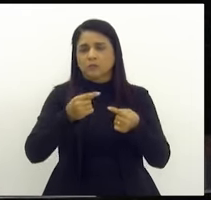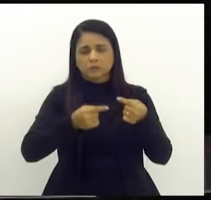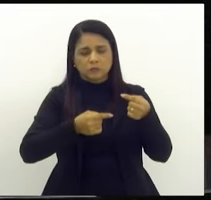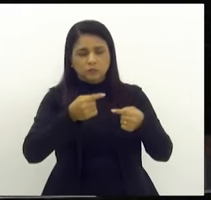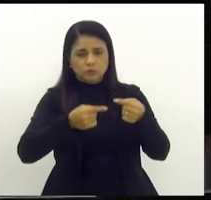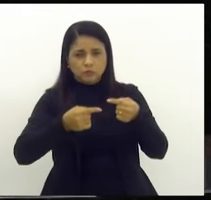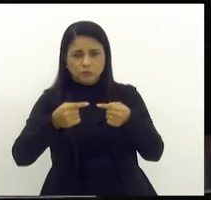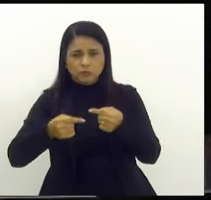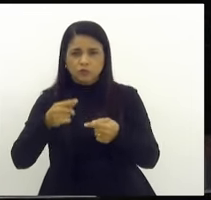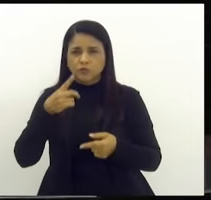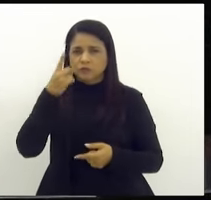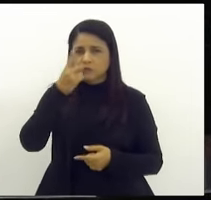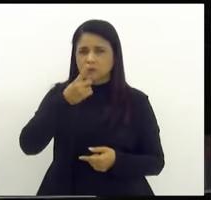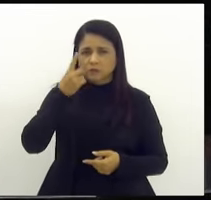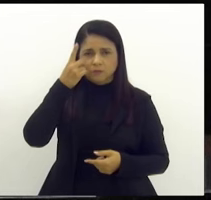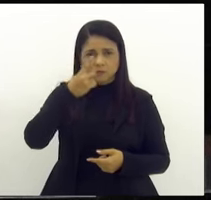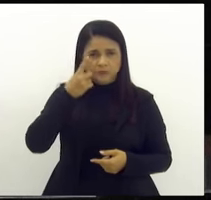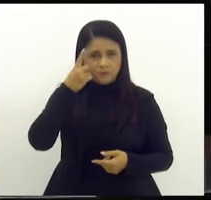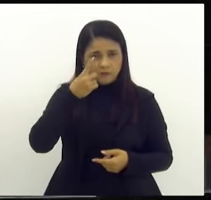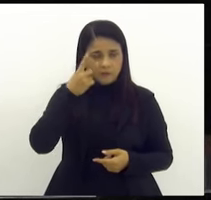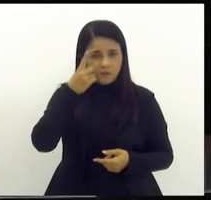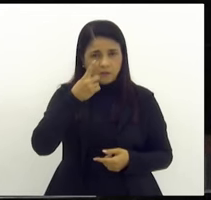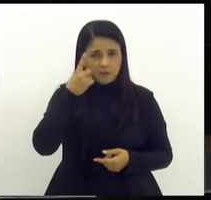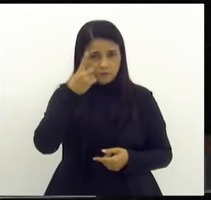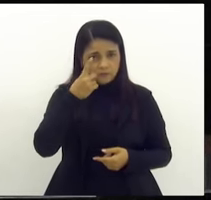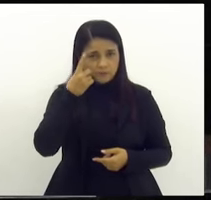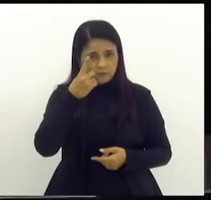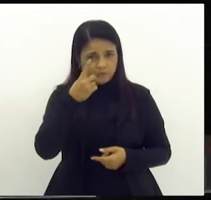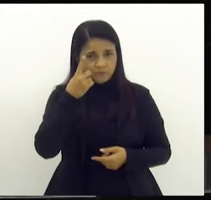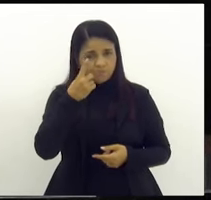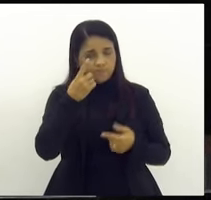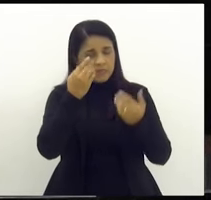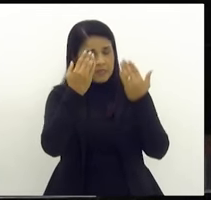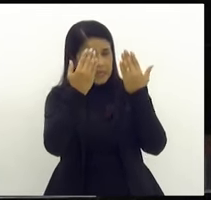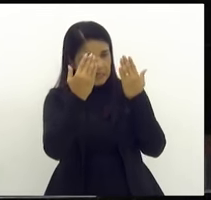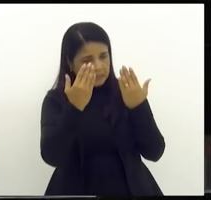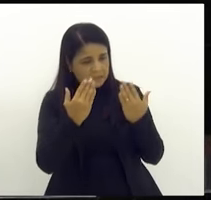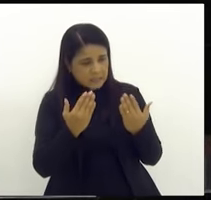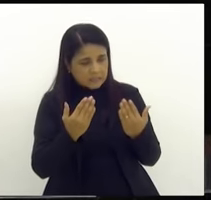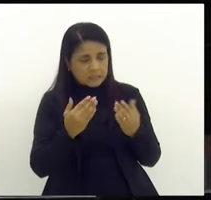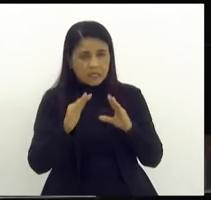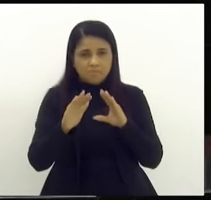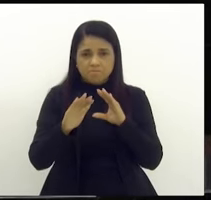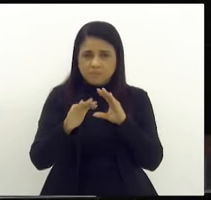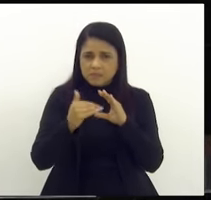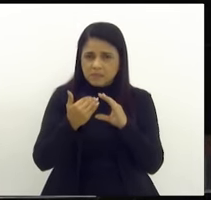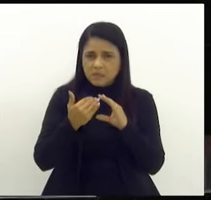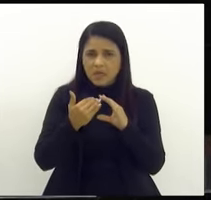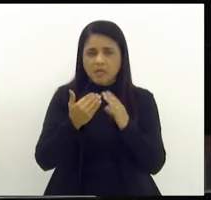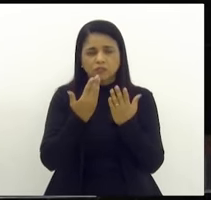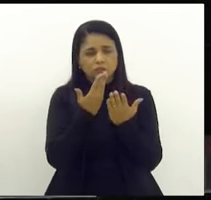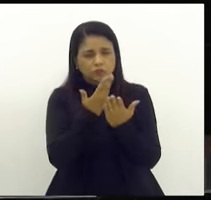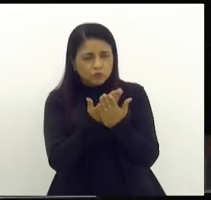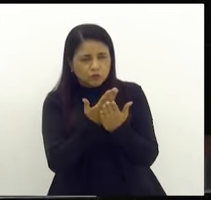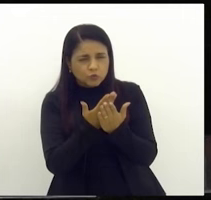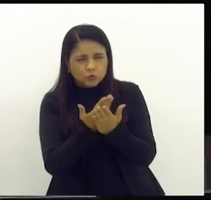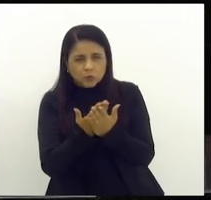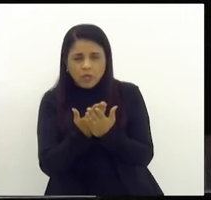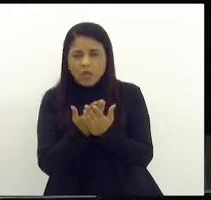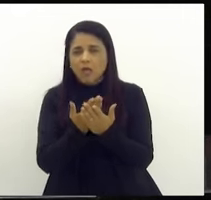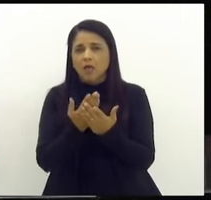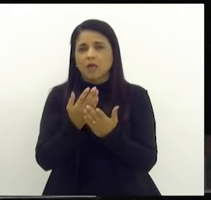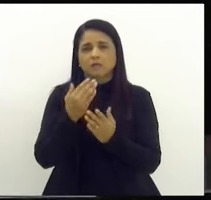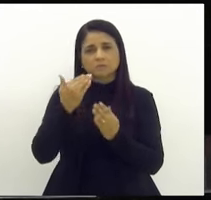deputados e deputadas pudéssemos analisar as mensagens estudar as